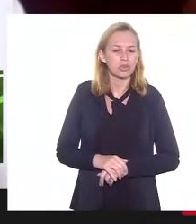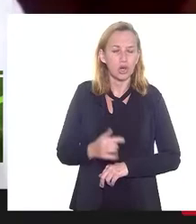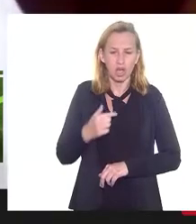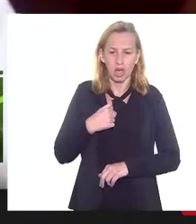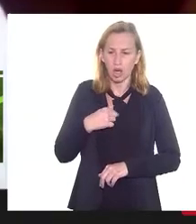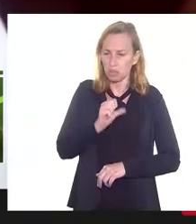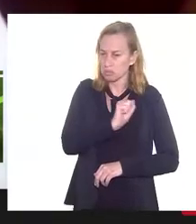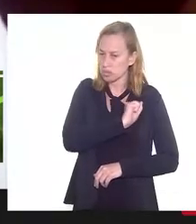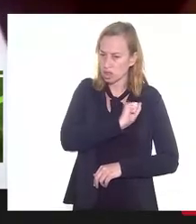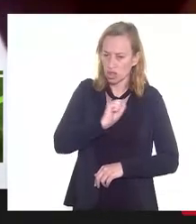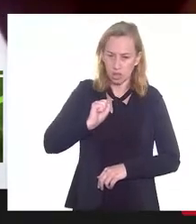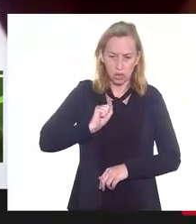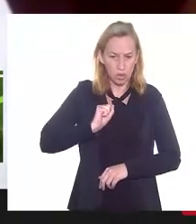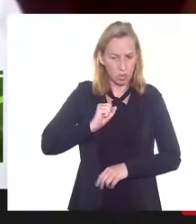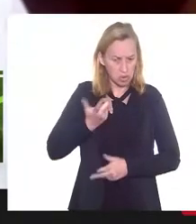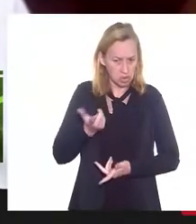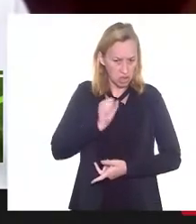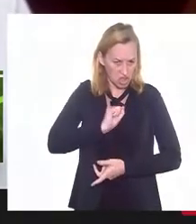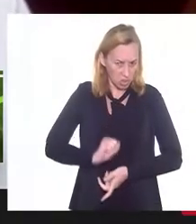sacerdote, enquanto